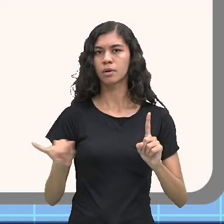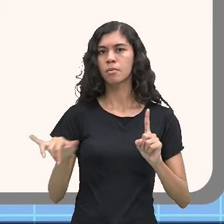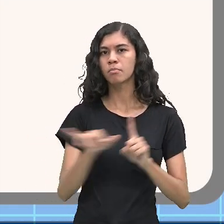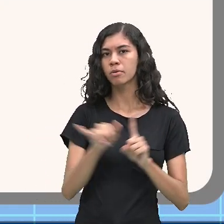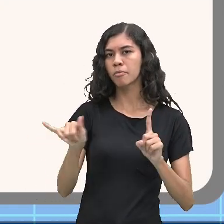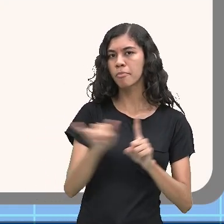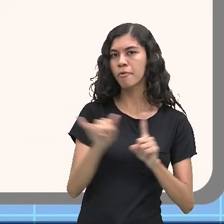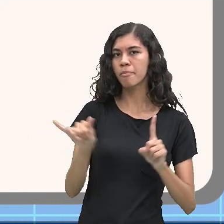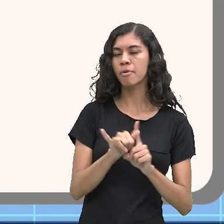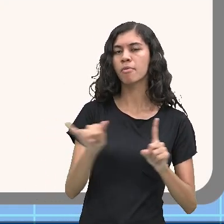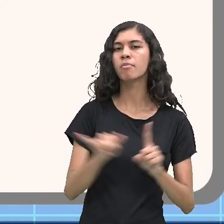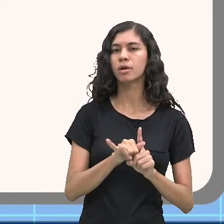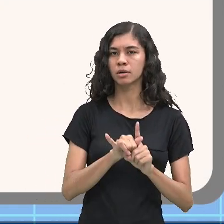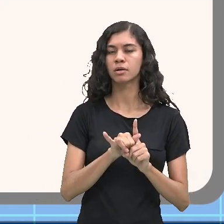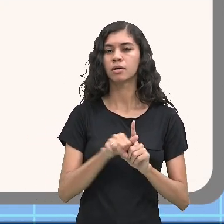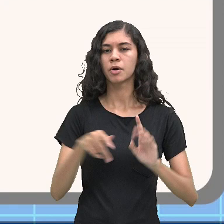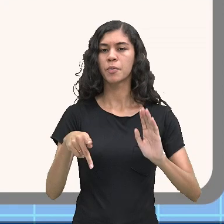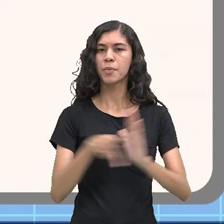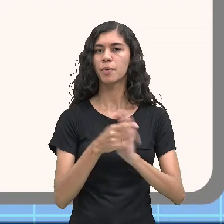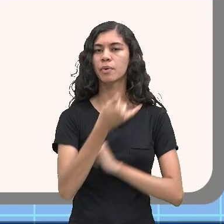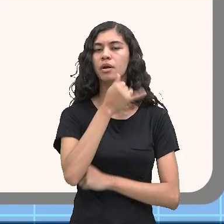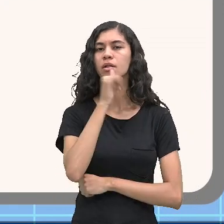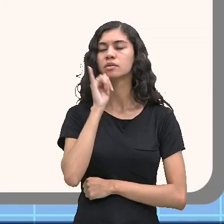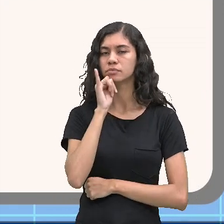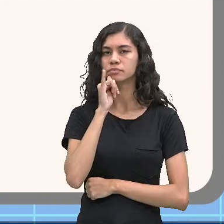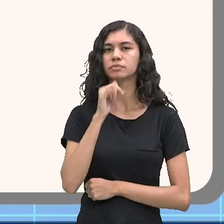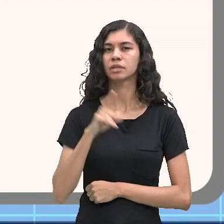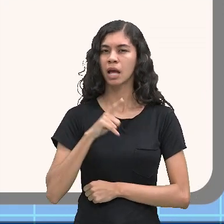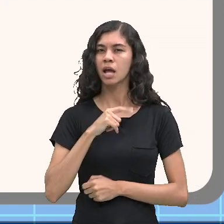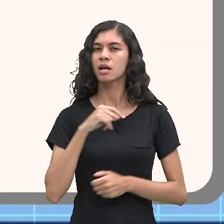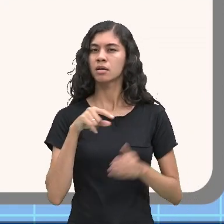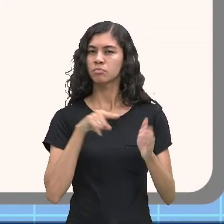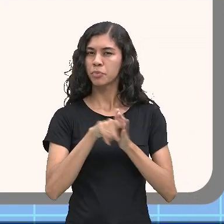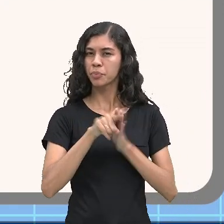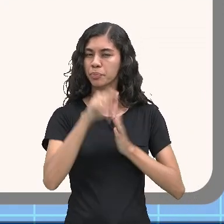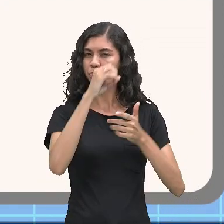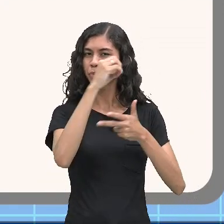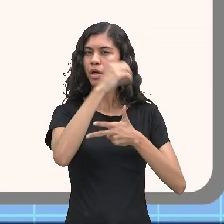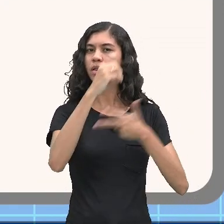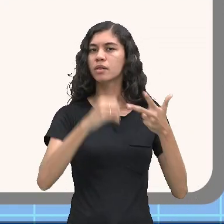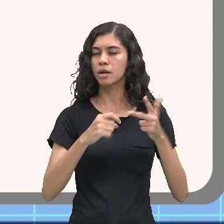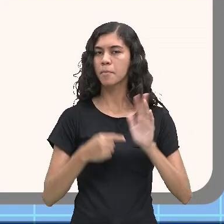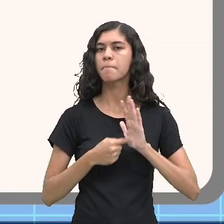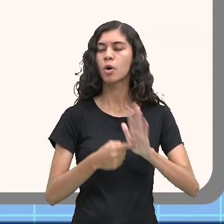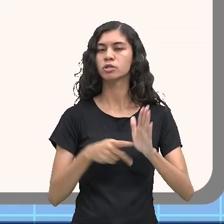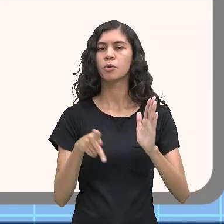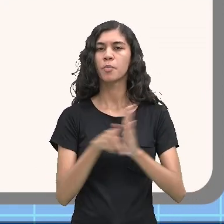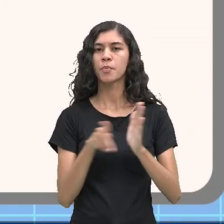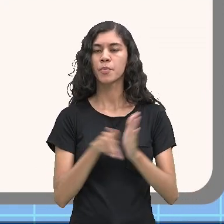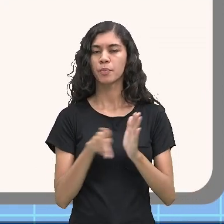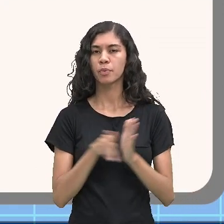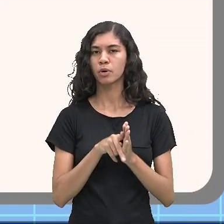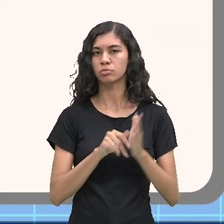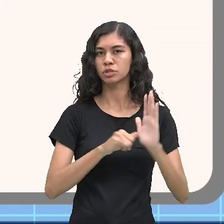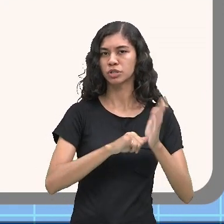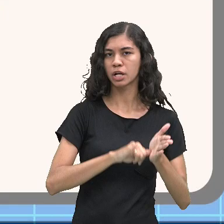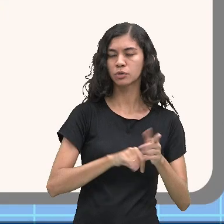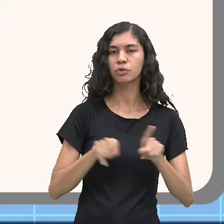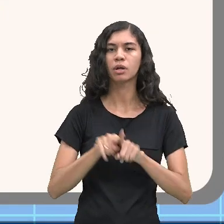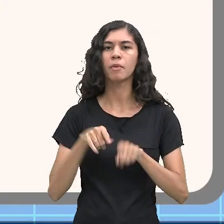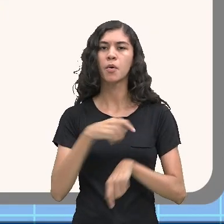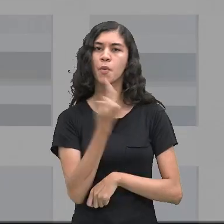que traz aí essa associação de geradores e de receptores elétricos também.